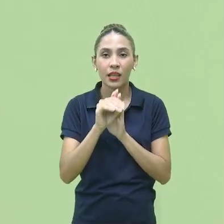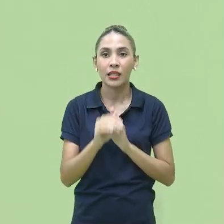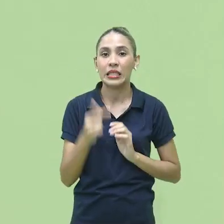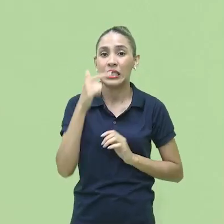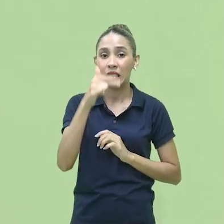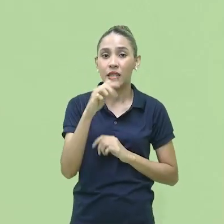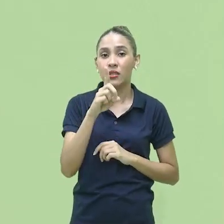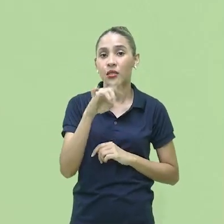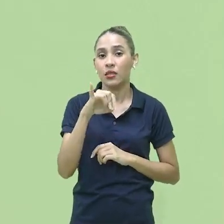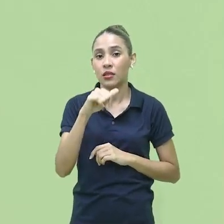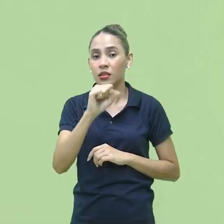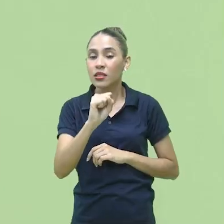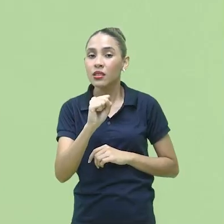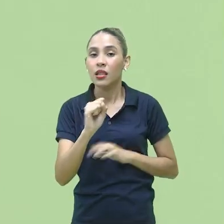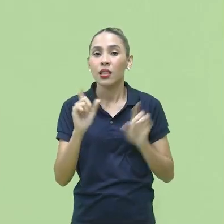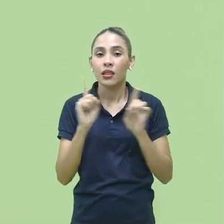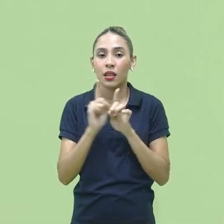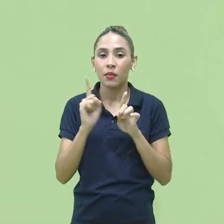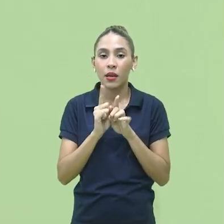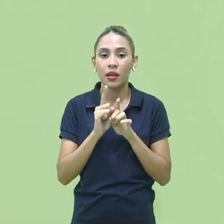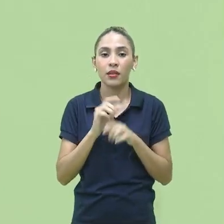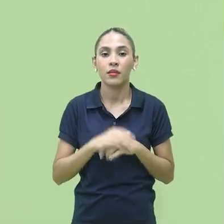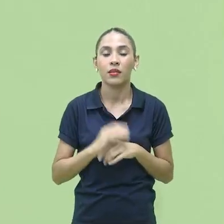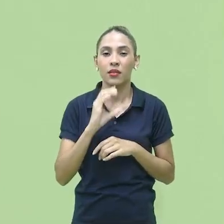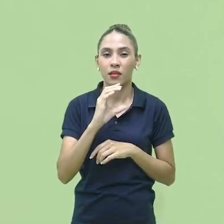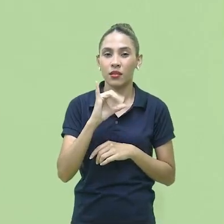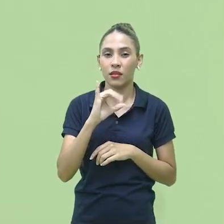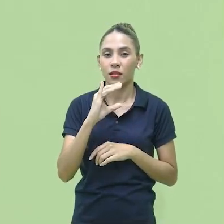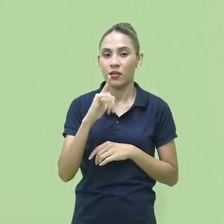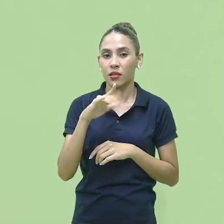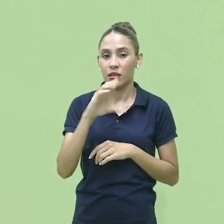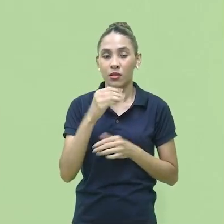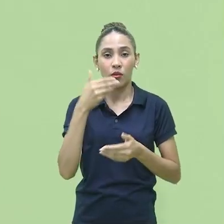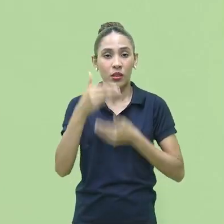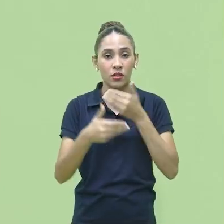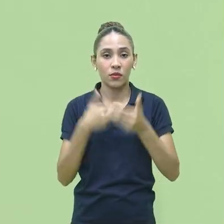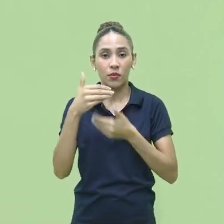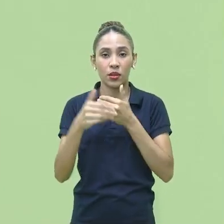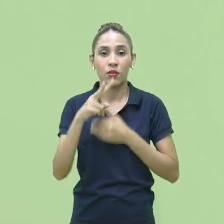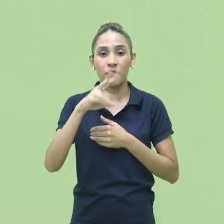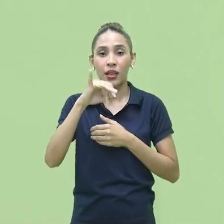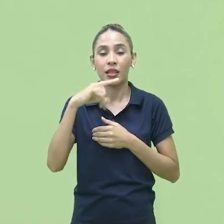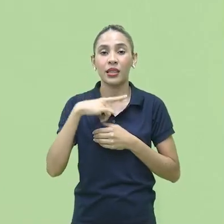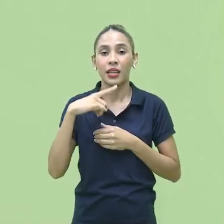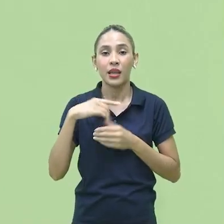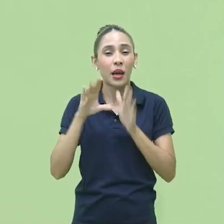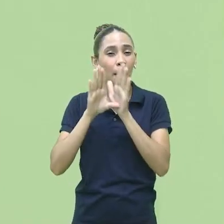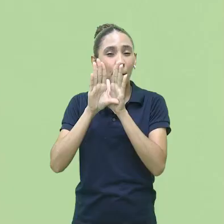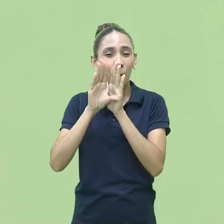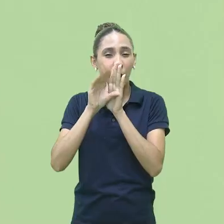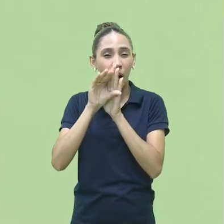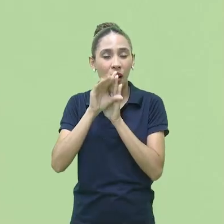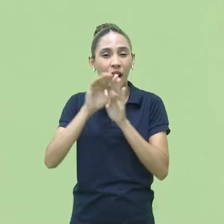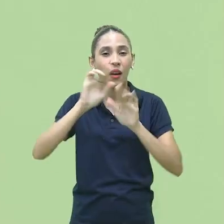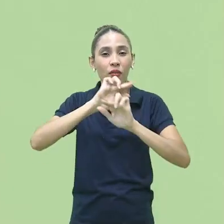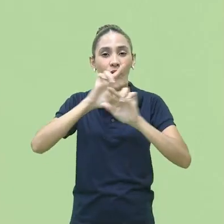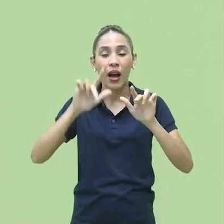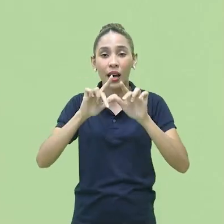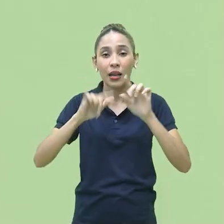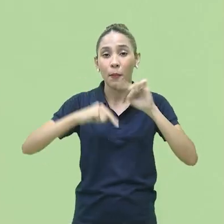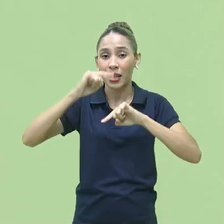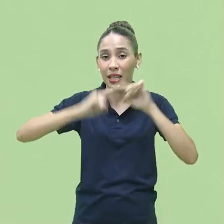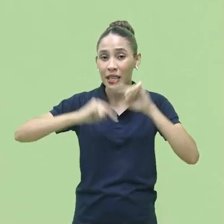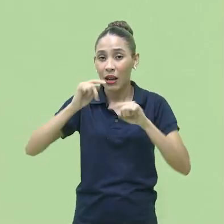7 dias, né, do tempo de incubação, do ciclo de desenvolvimento dela, nós vamos ter uma colônia de bactérias com o mesmo